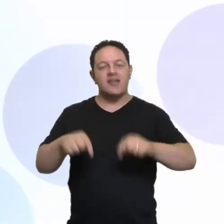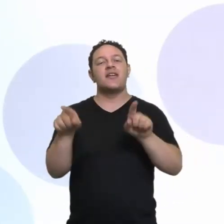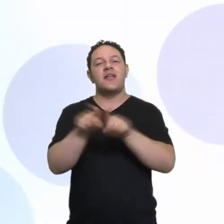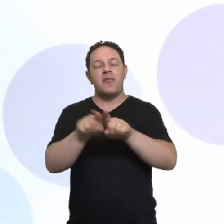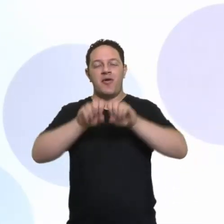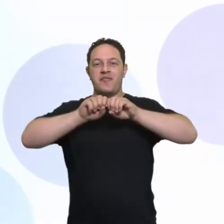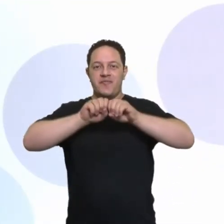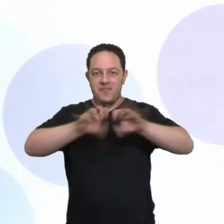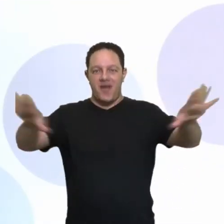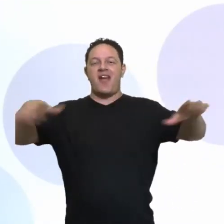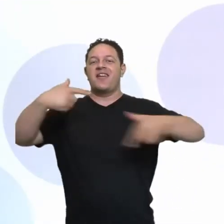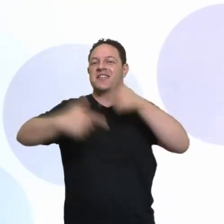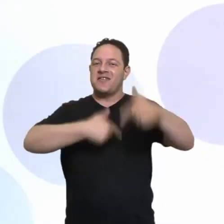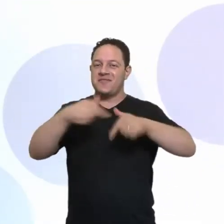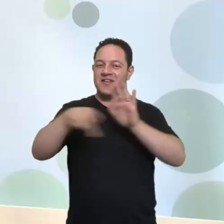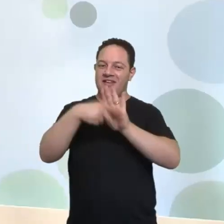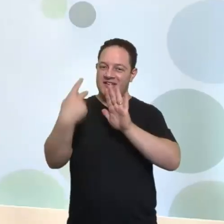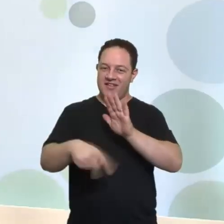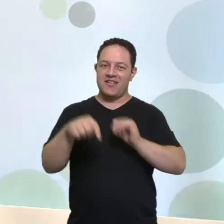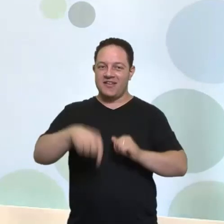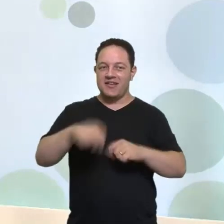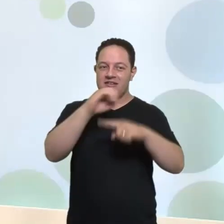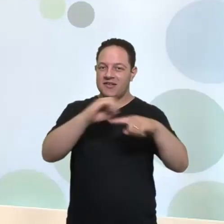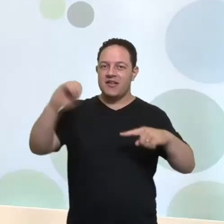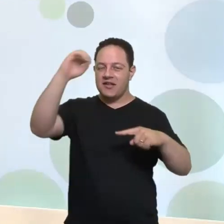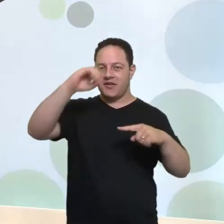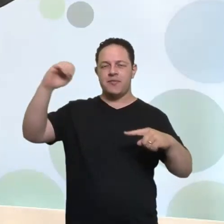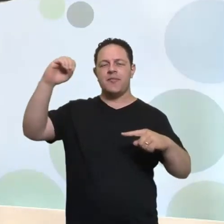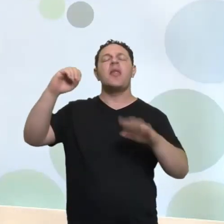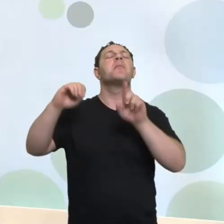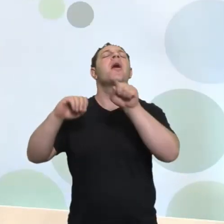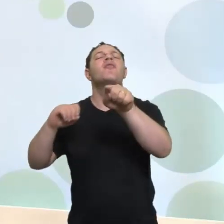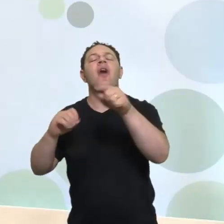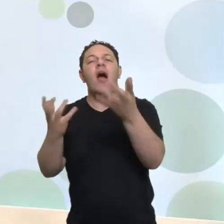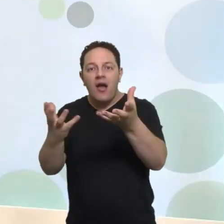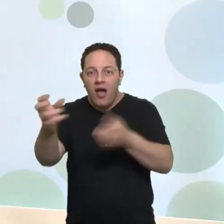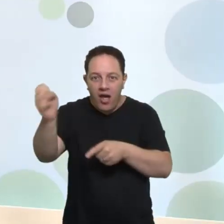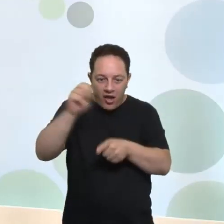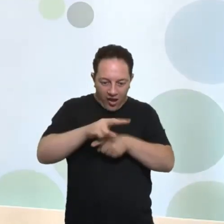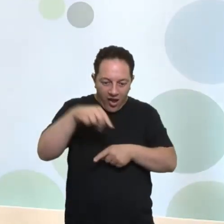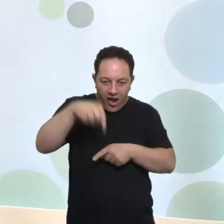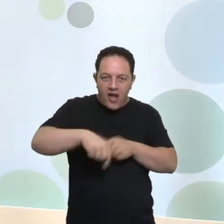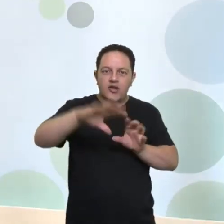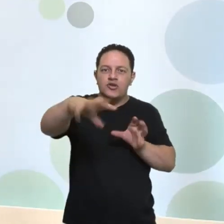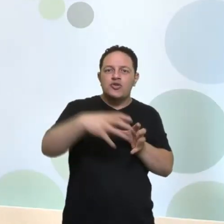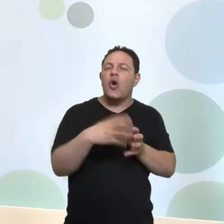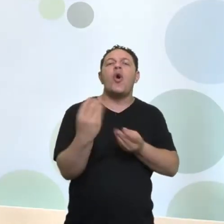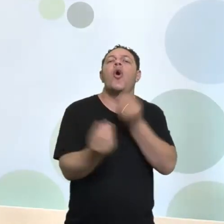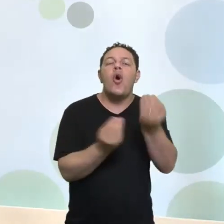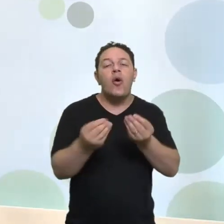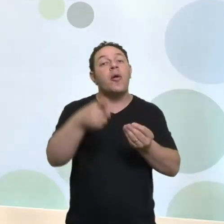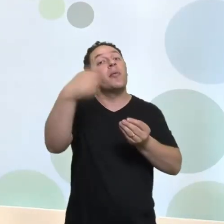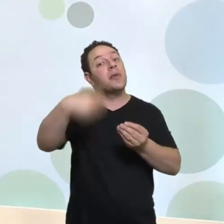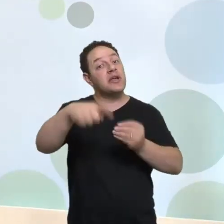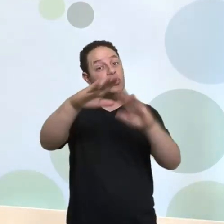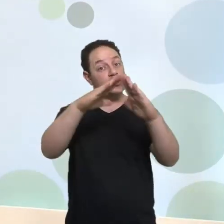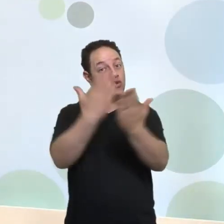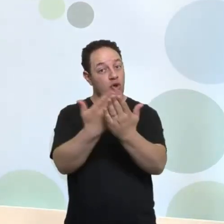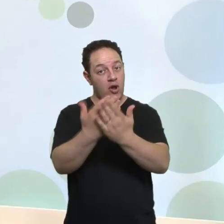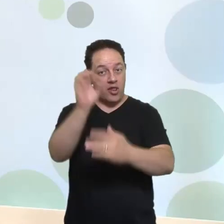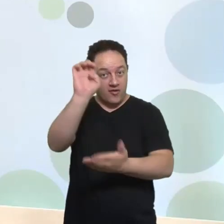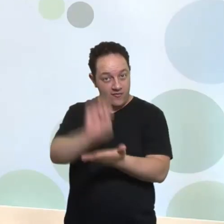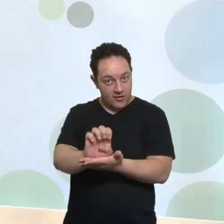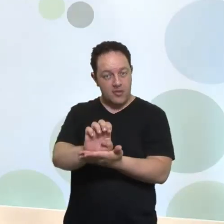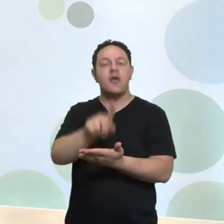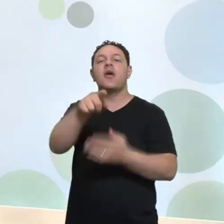de todo esse trabalho o que que você precisa fazer para fazer parte desse time campeão você tem que ser efetivo tem que